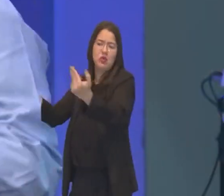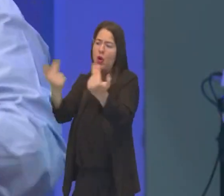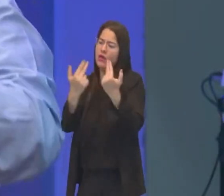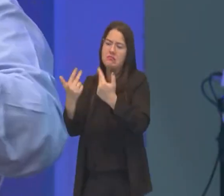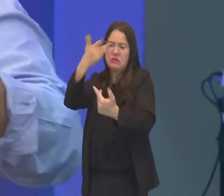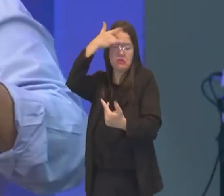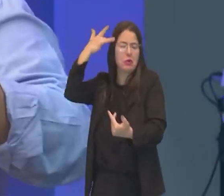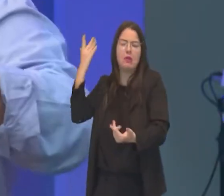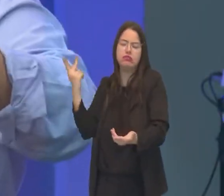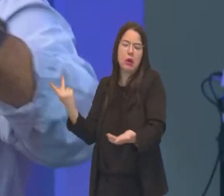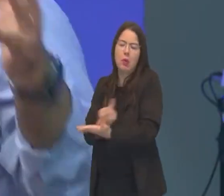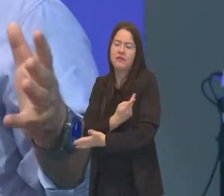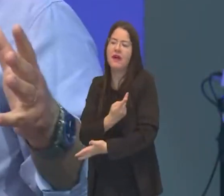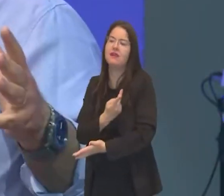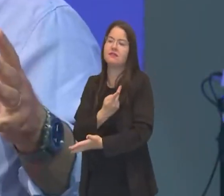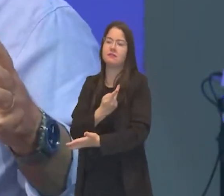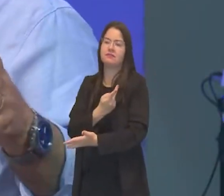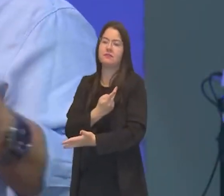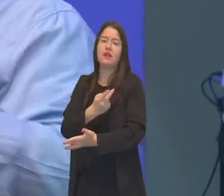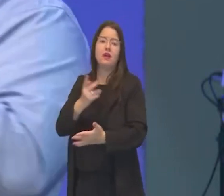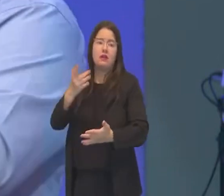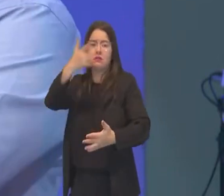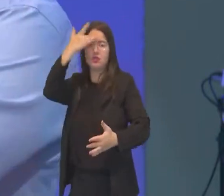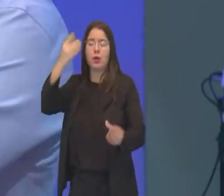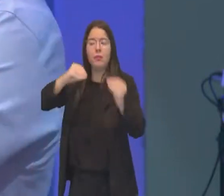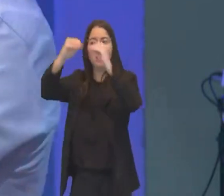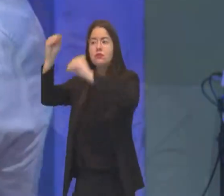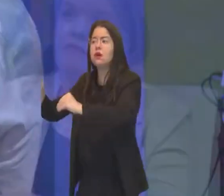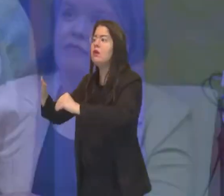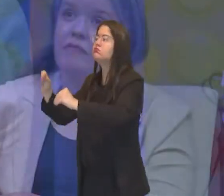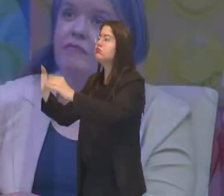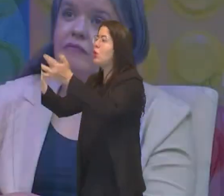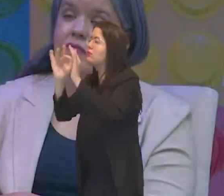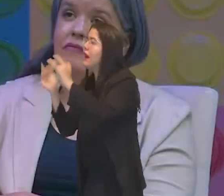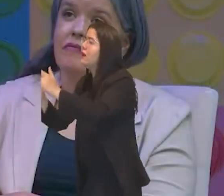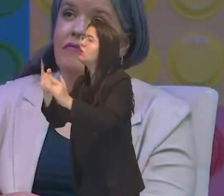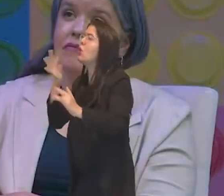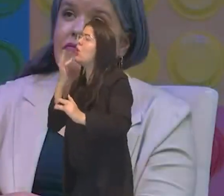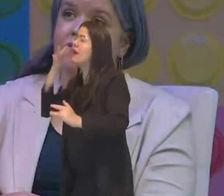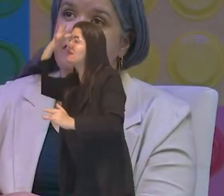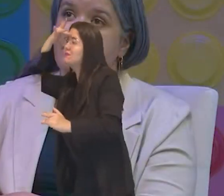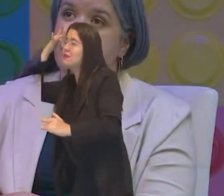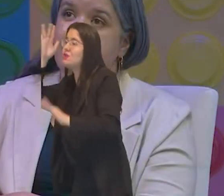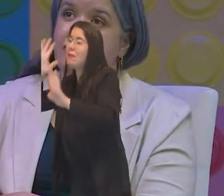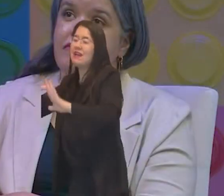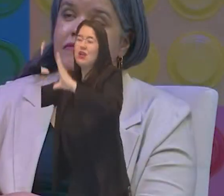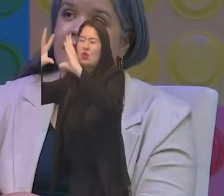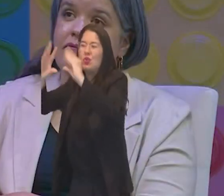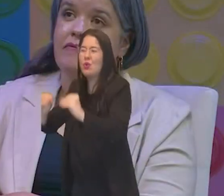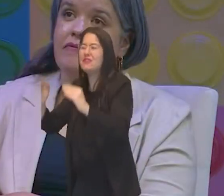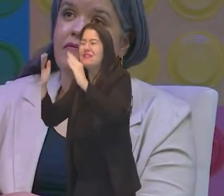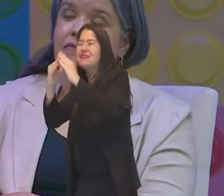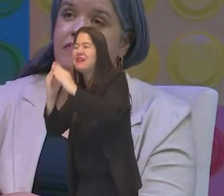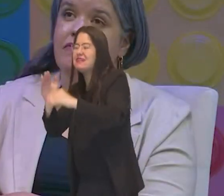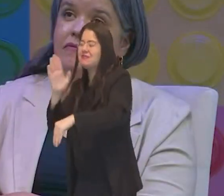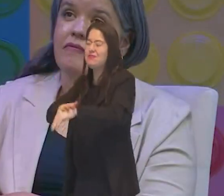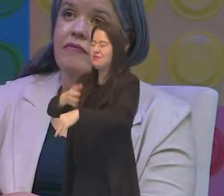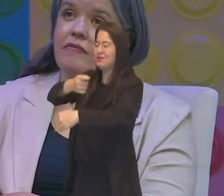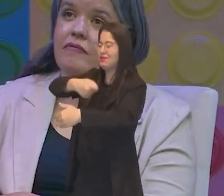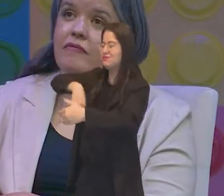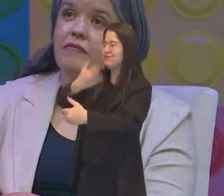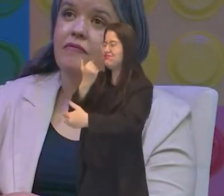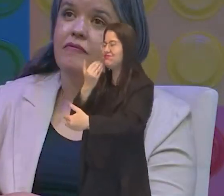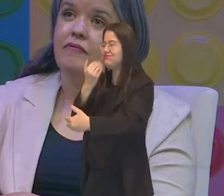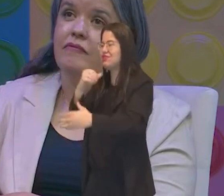E embora esteja ali junto de pessoas conhecidas, quando chega à noite em casa, na hora do jantar,